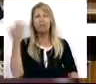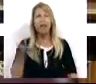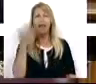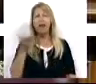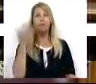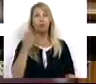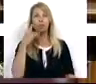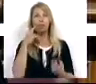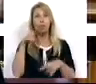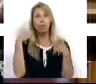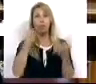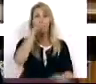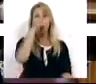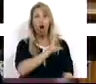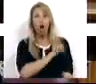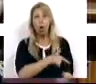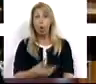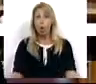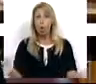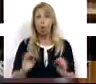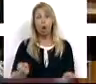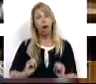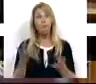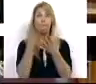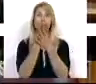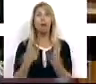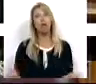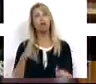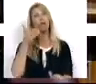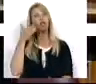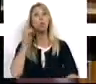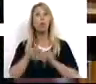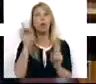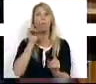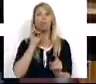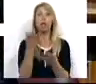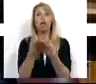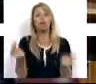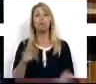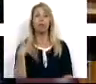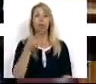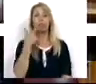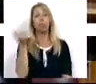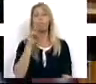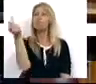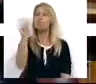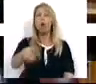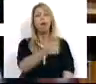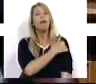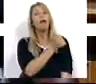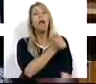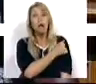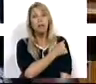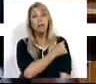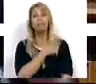Governos para resolver atempadamente aquilo que é importante resolver. Mas nós não podemos chegar aqui a esta casa e ficar assim com a